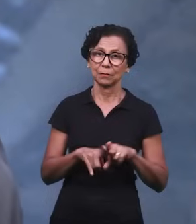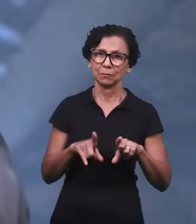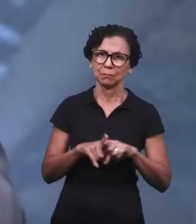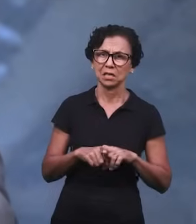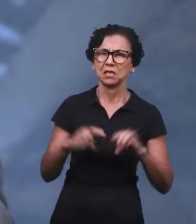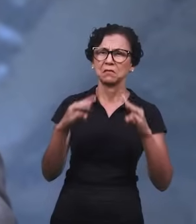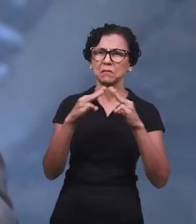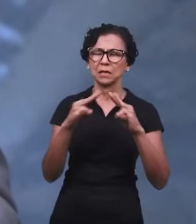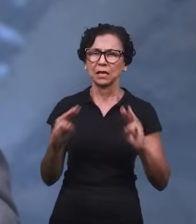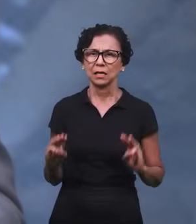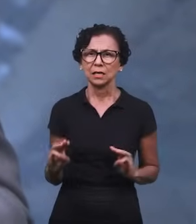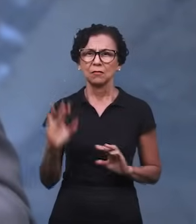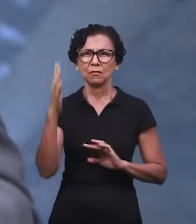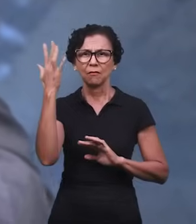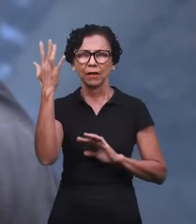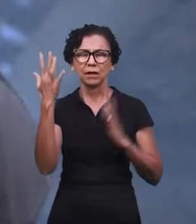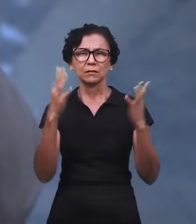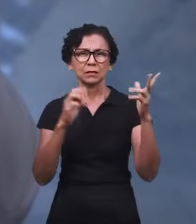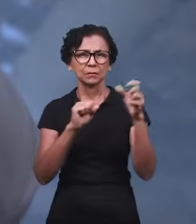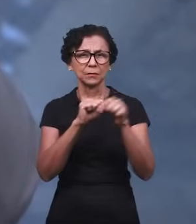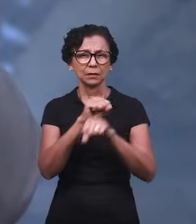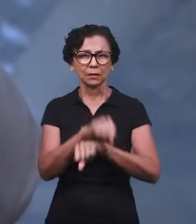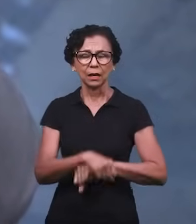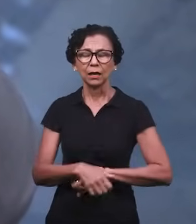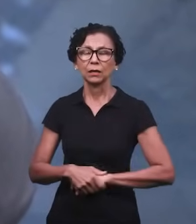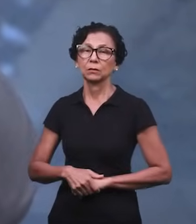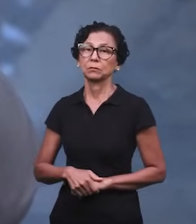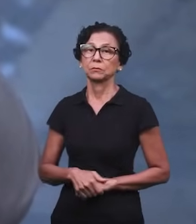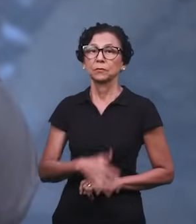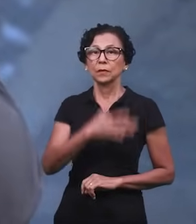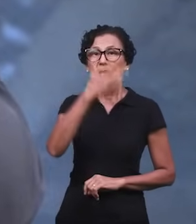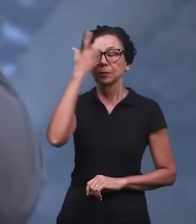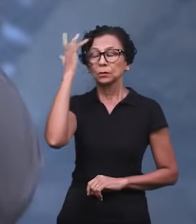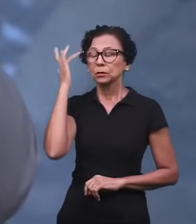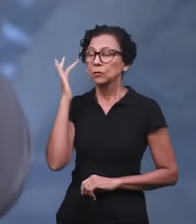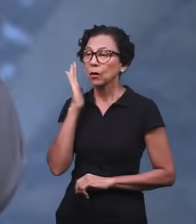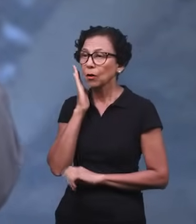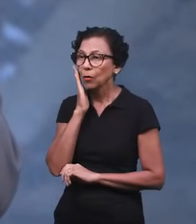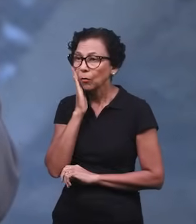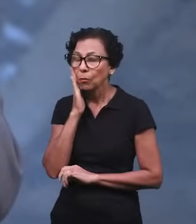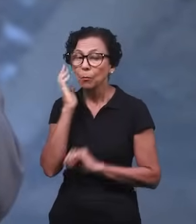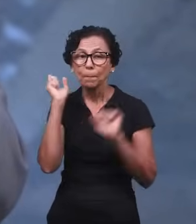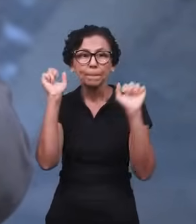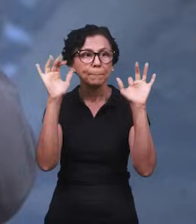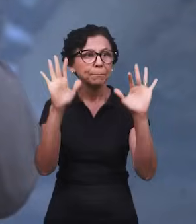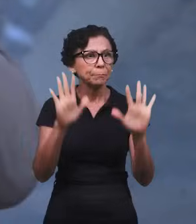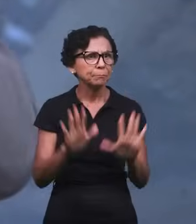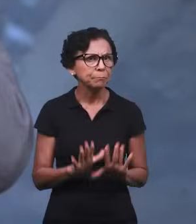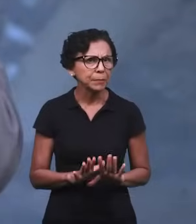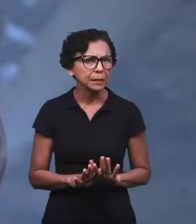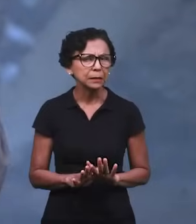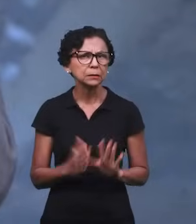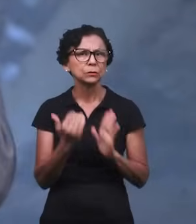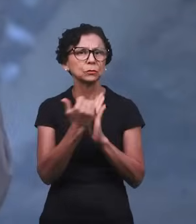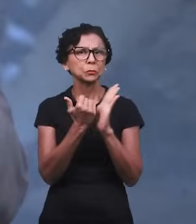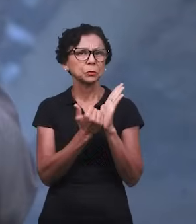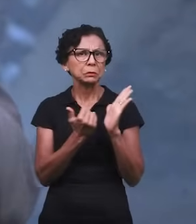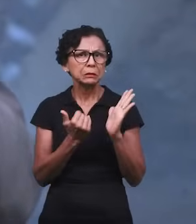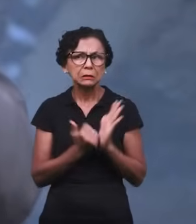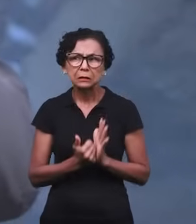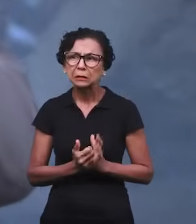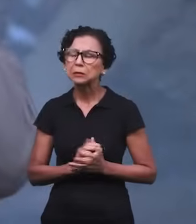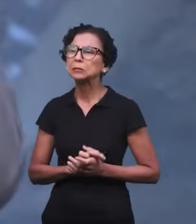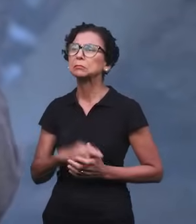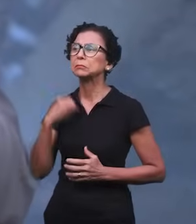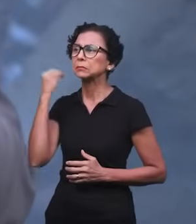eu não perco uma edição do programa. É isso mesmo, são sempre temas afeitos a você, jovem, seja no dia a dia, no seu